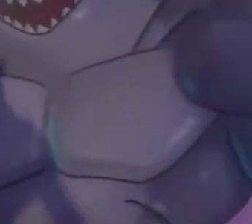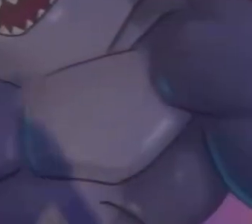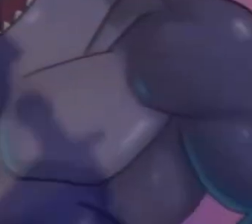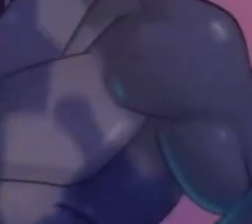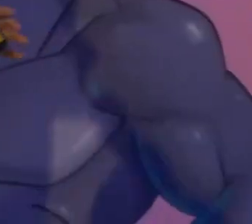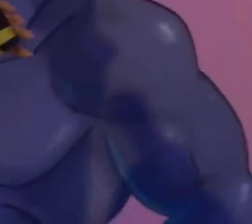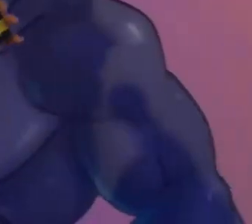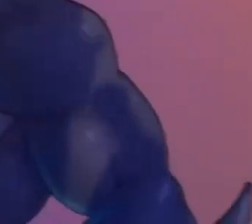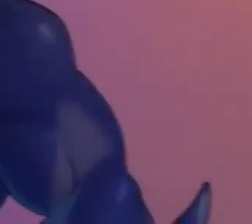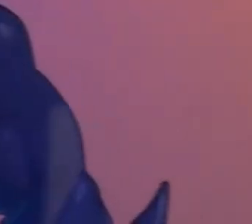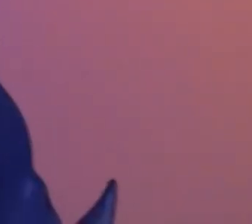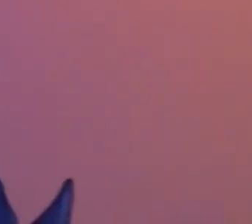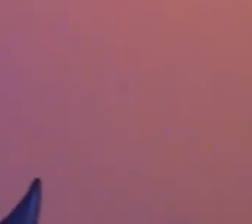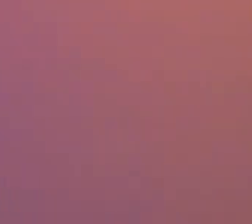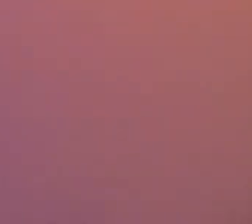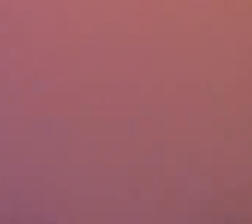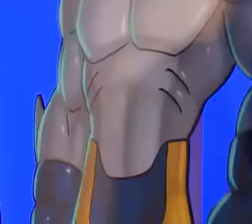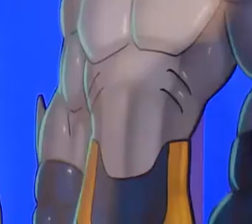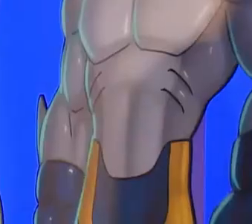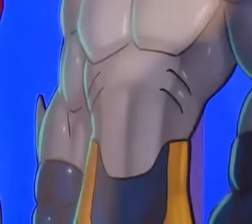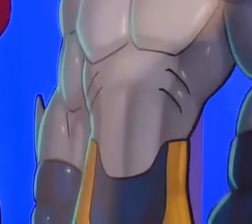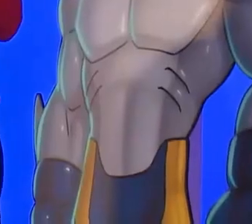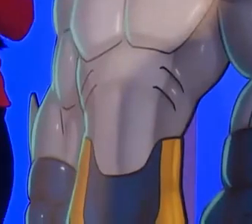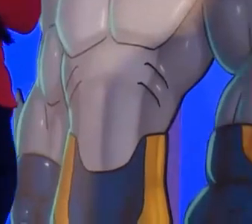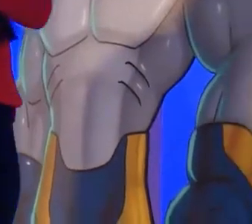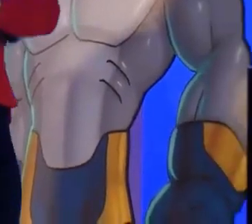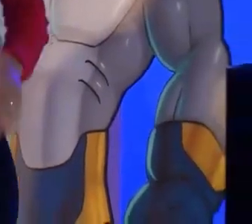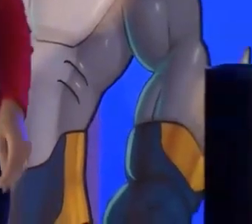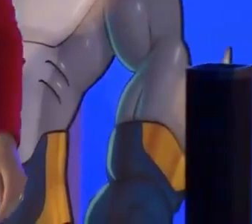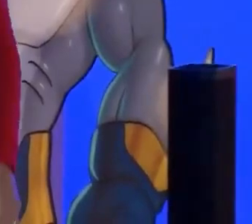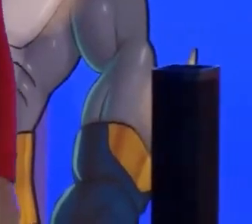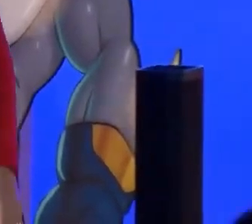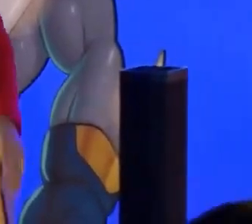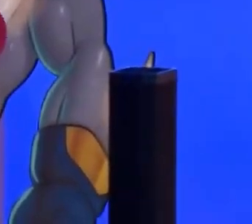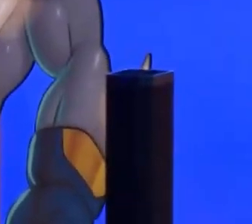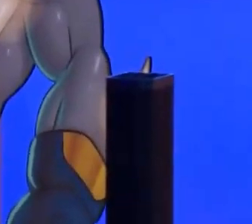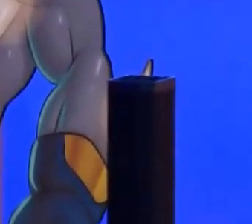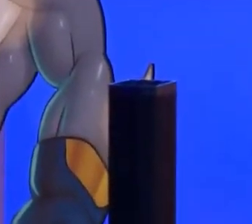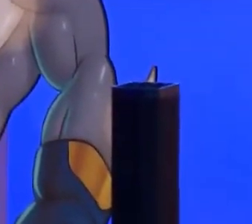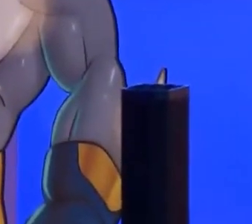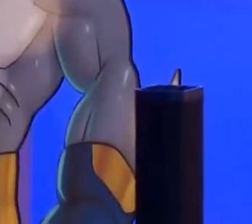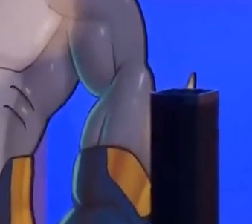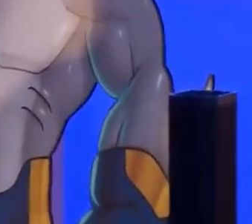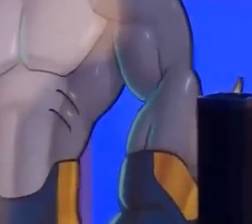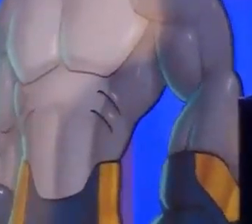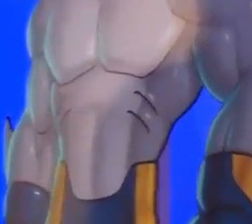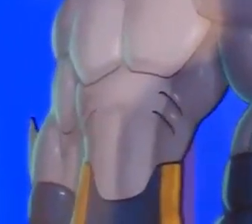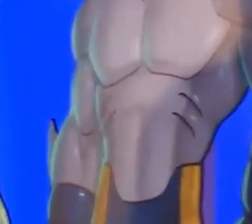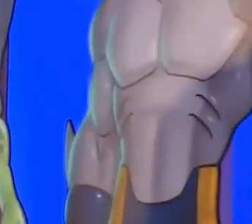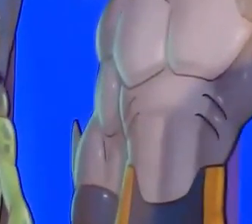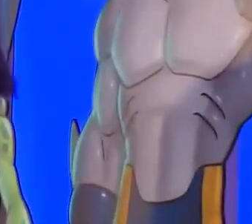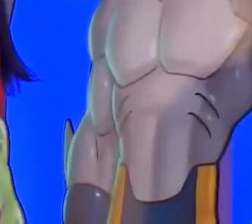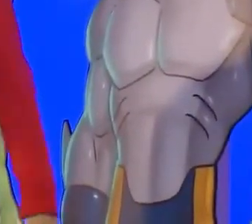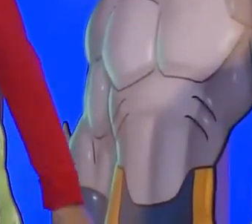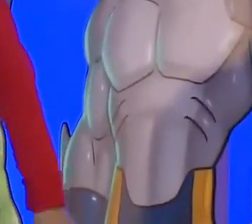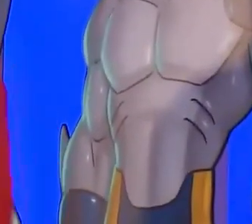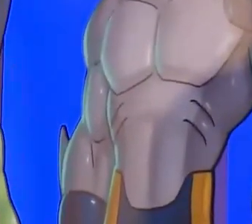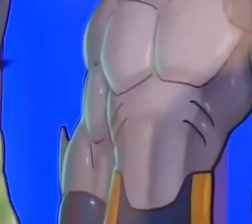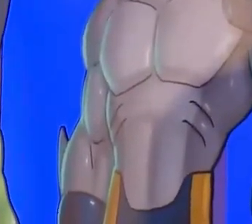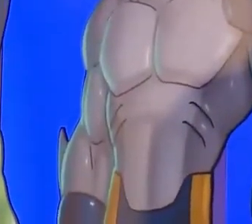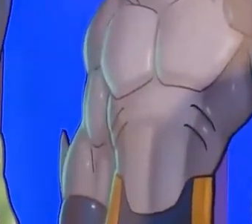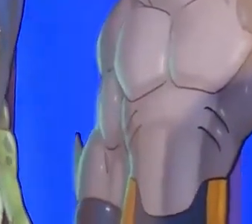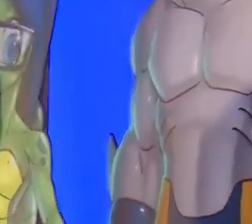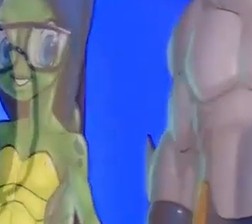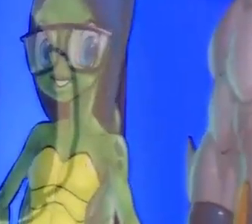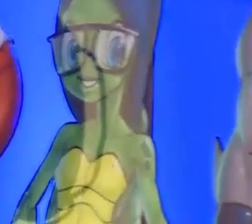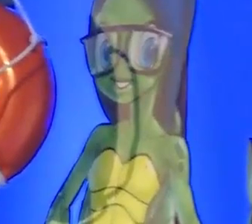complicado. Precisa estar muito atento. Então, gente, nós vamos falar, apresentar esse projeto para vocês. E